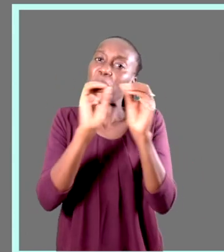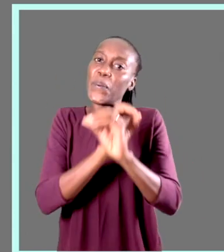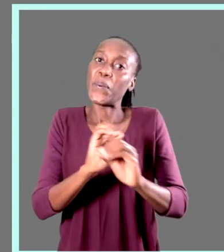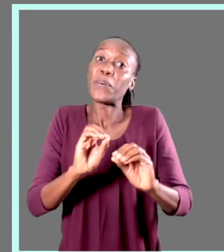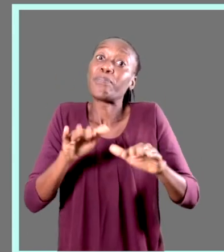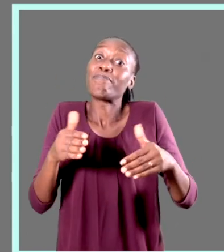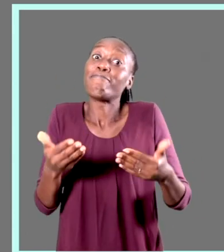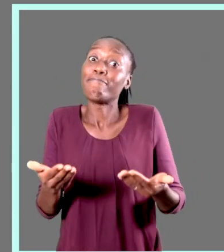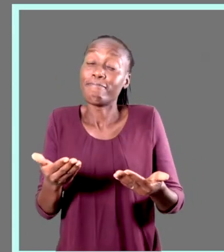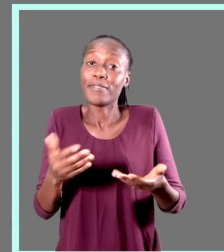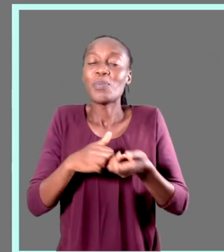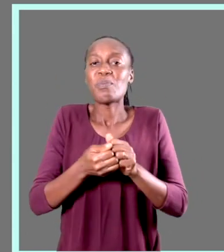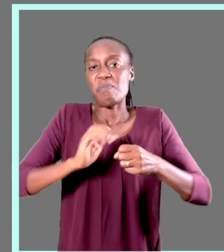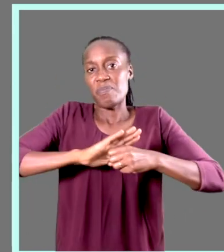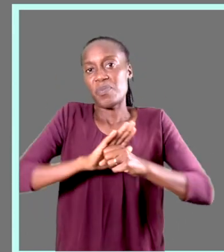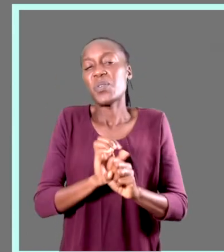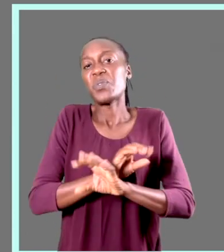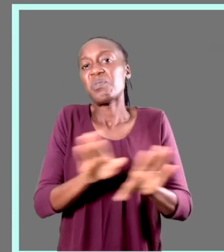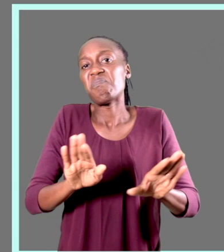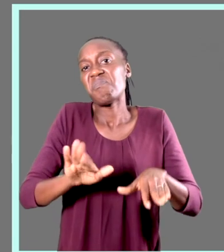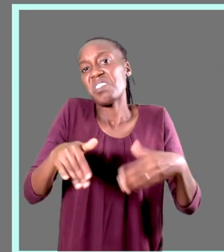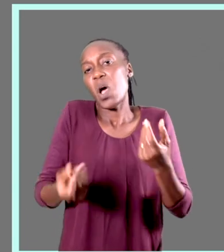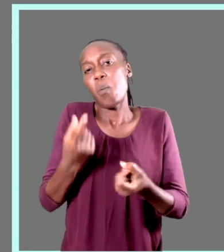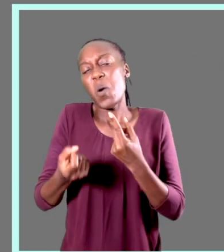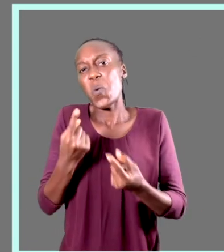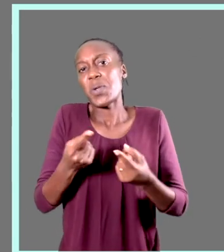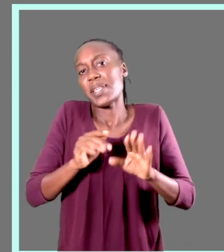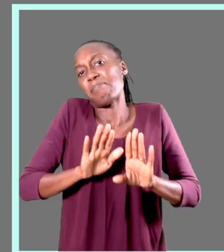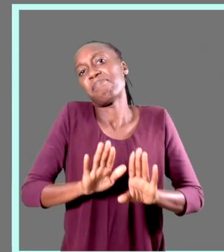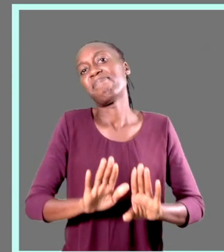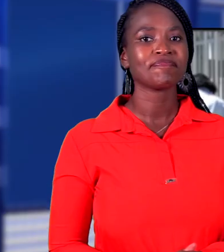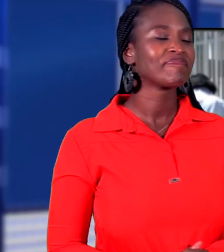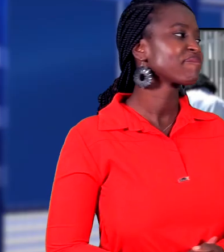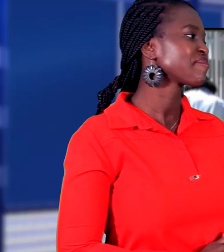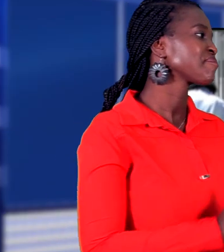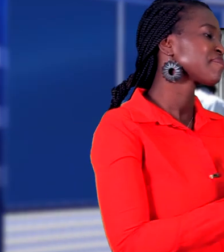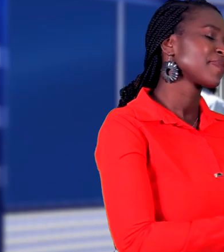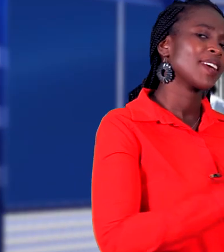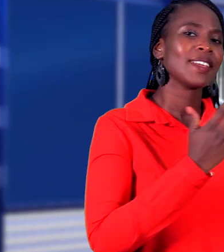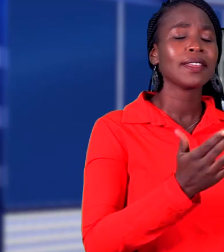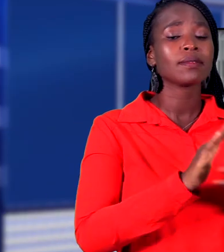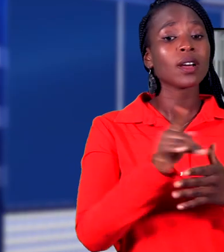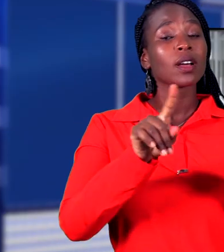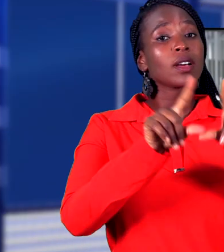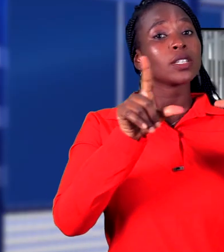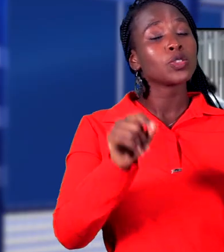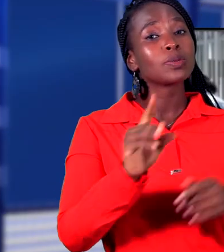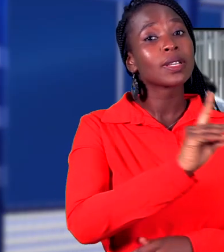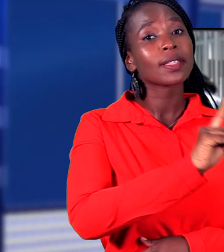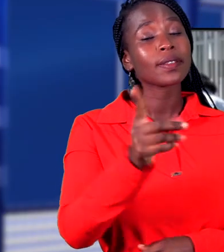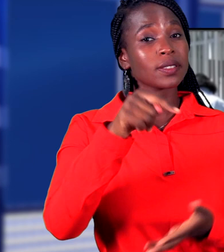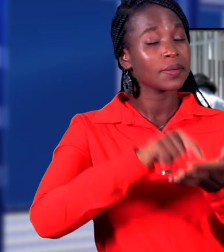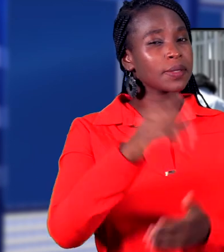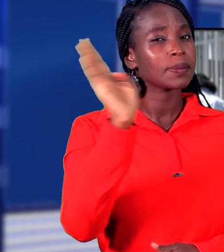causa da pandemia, então algumas coisas ficaram como permitidas. Ainda sobre a deficiência na cidade da